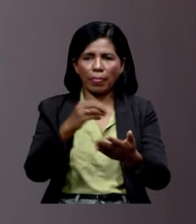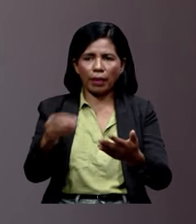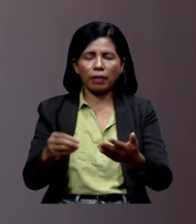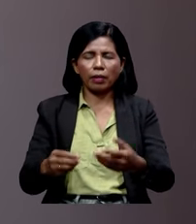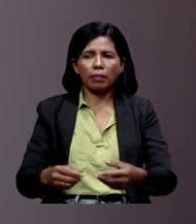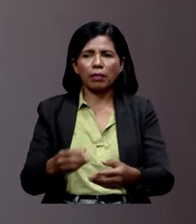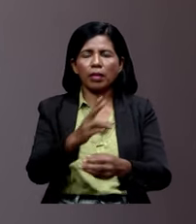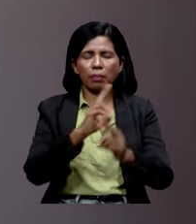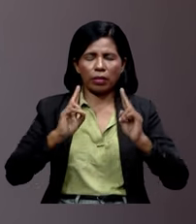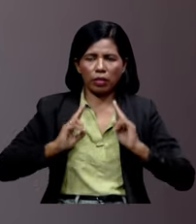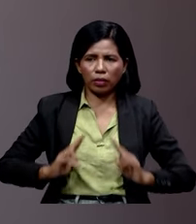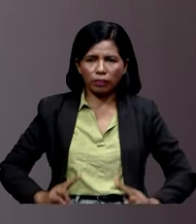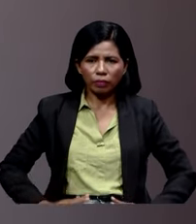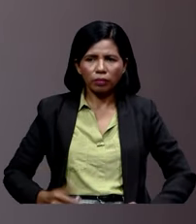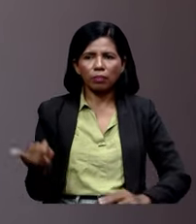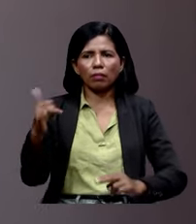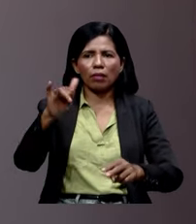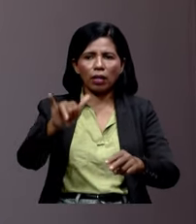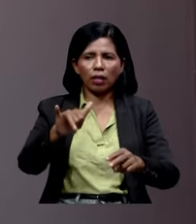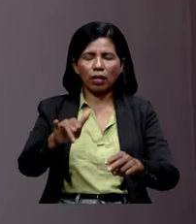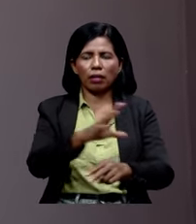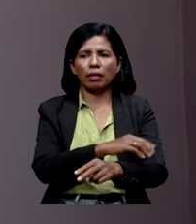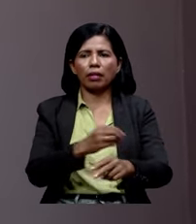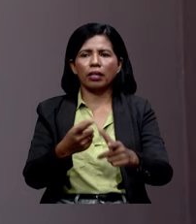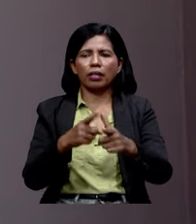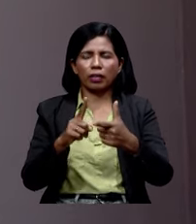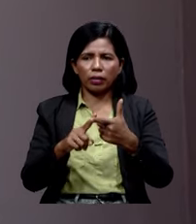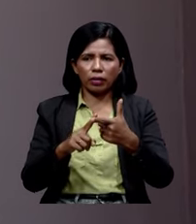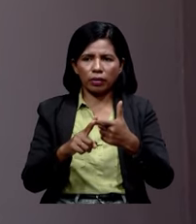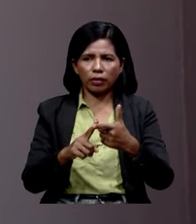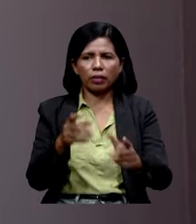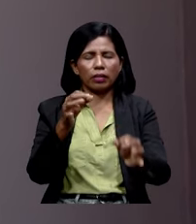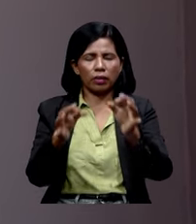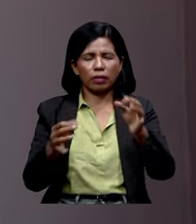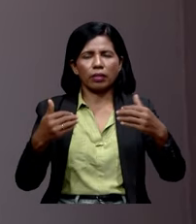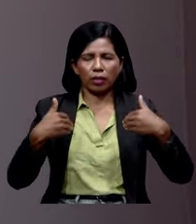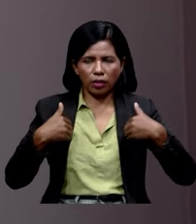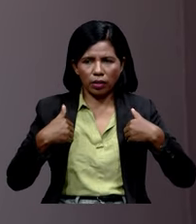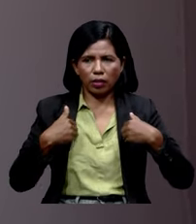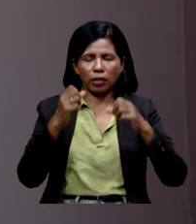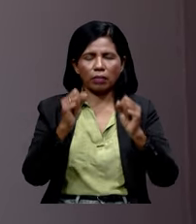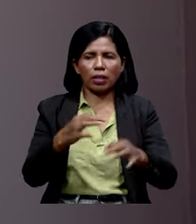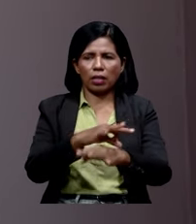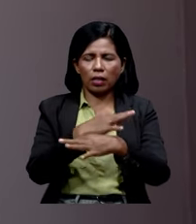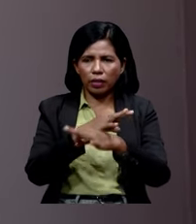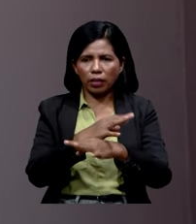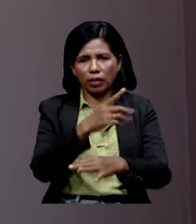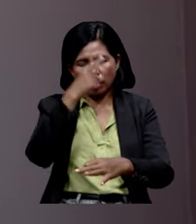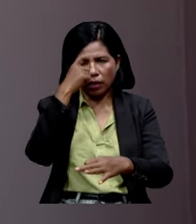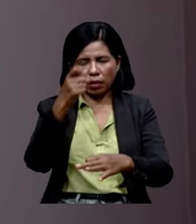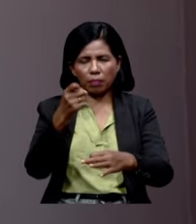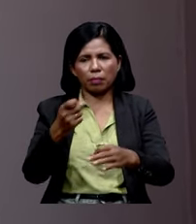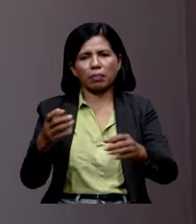bele suka tonda da sirne dia tunika sirne no quando buat rumba ato bele hadia tamba naru